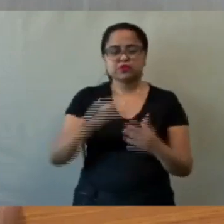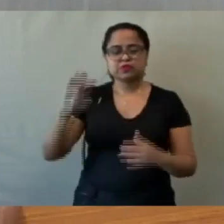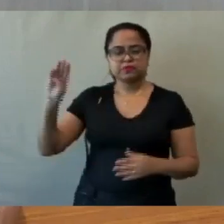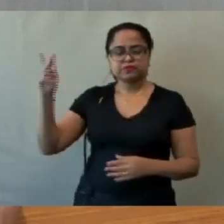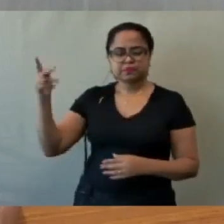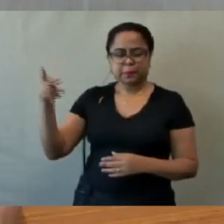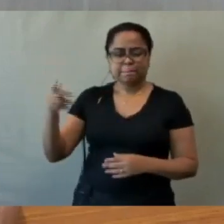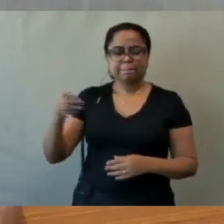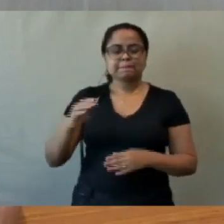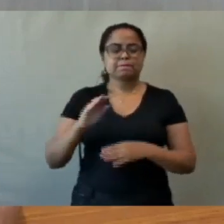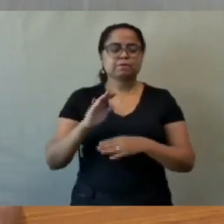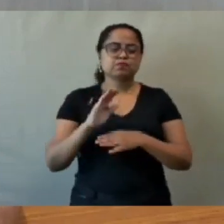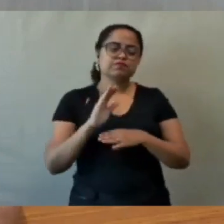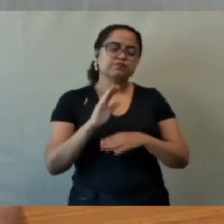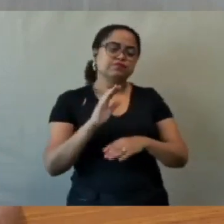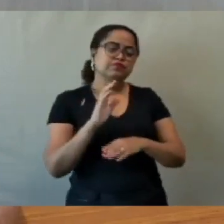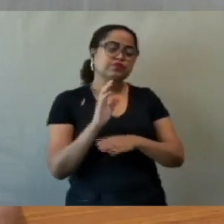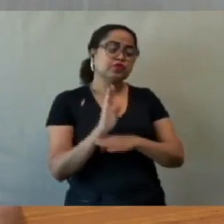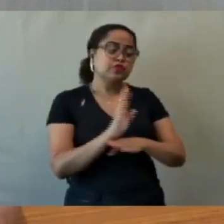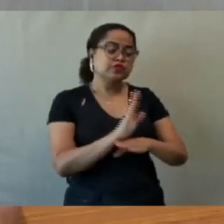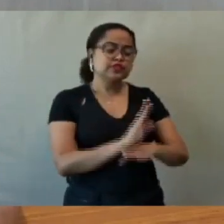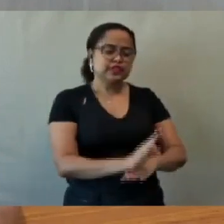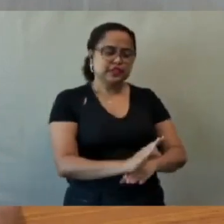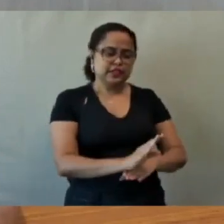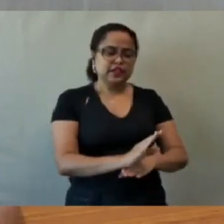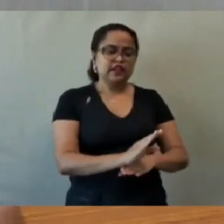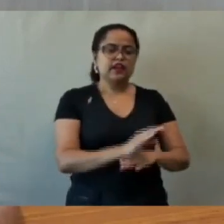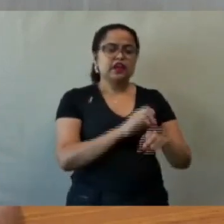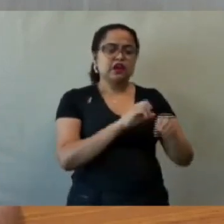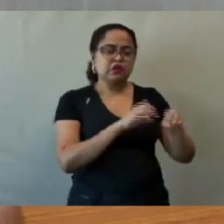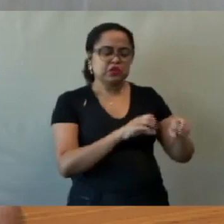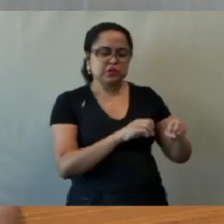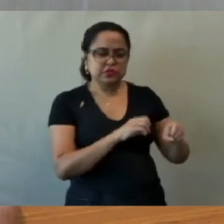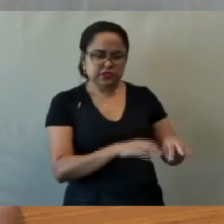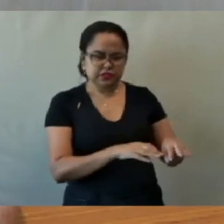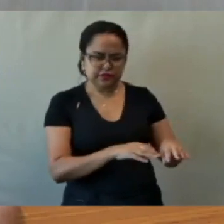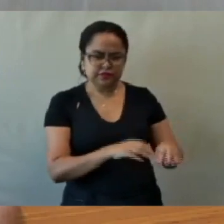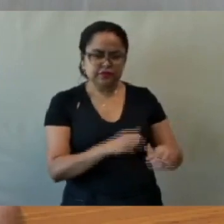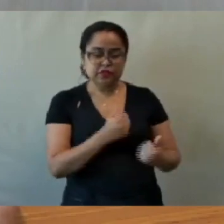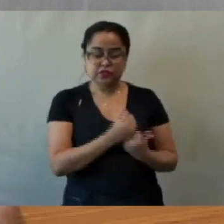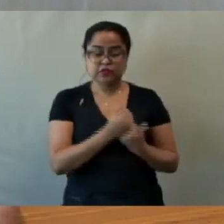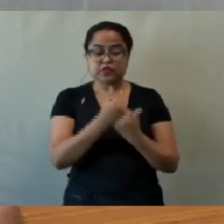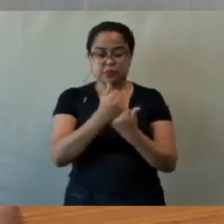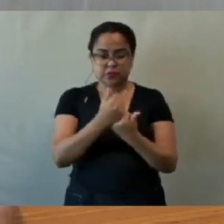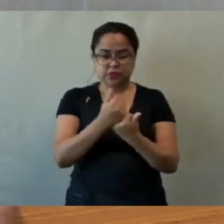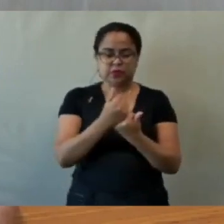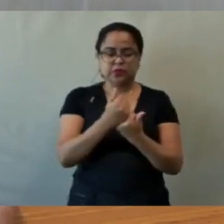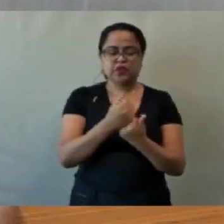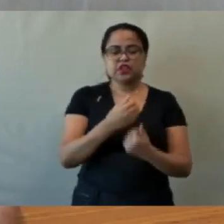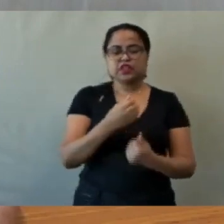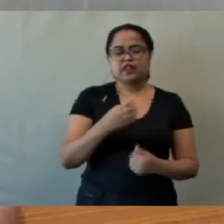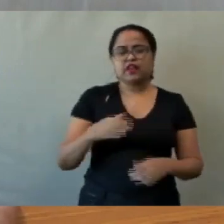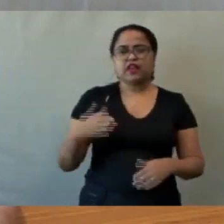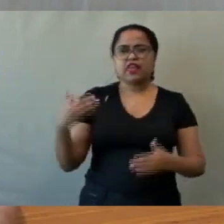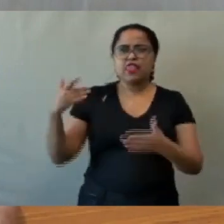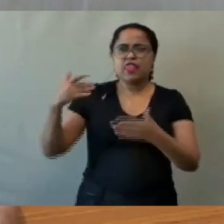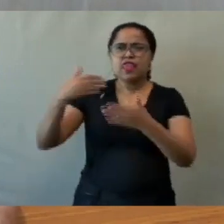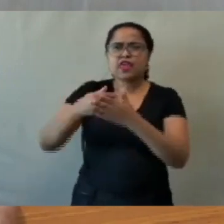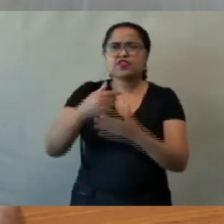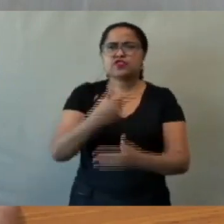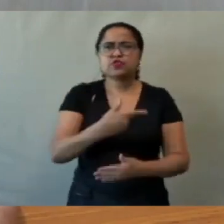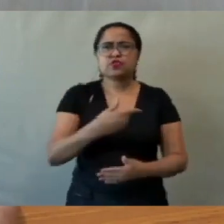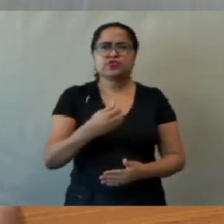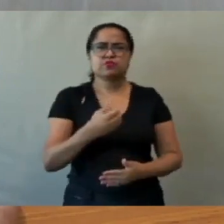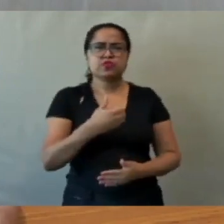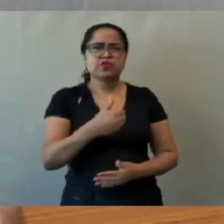de apoio ao educando, desde 2010, era auxiliar de apoio à inclusão, até